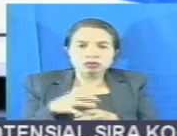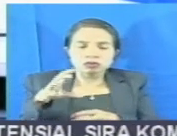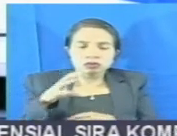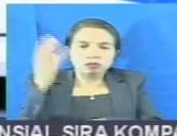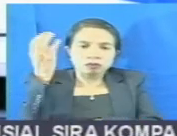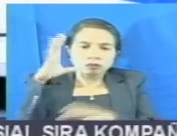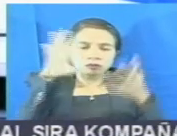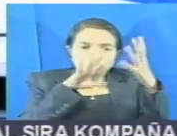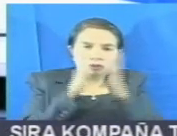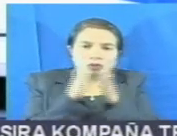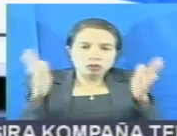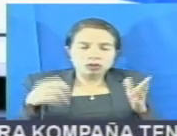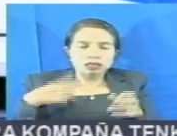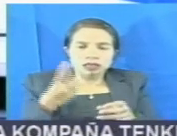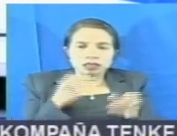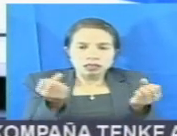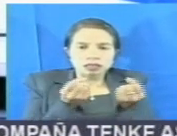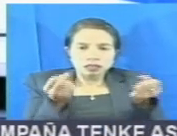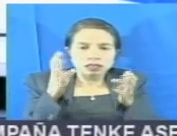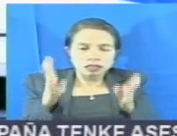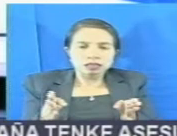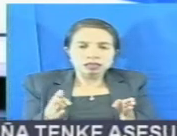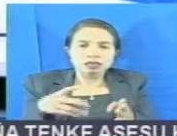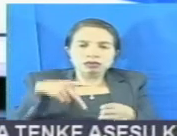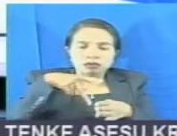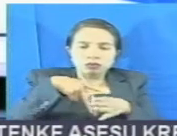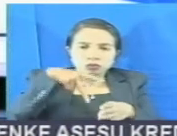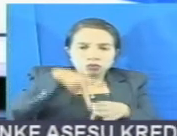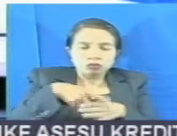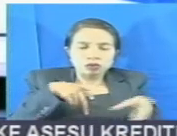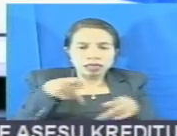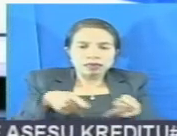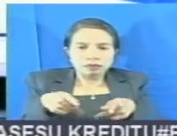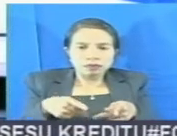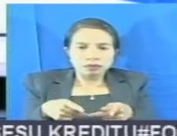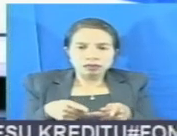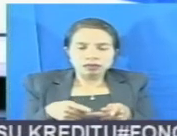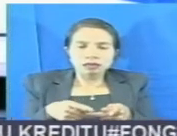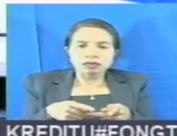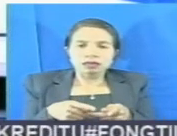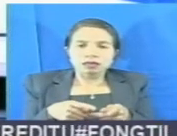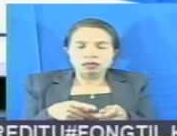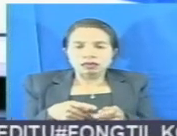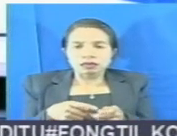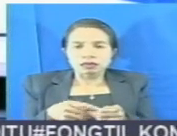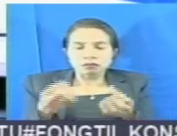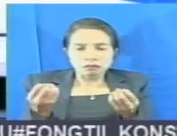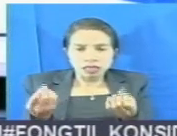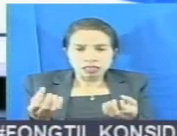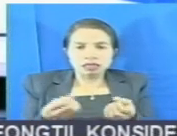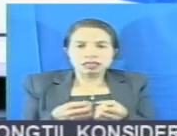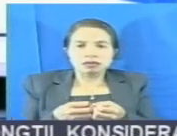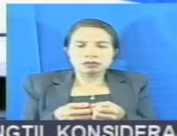ita niambe, condutor sira, tula passeiros, mas liu tia, condição careta nian, Onde são careta